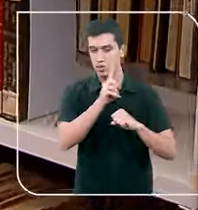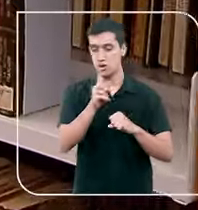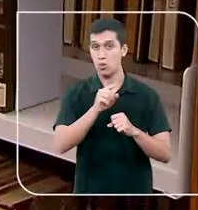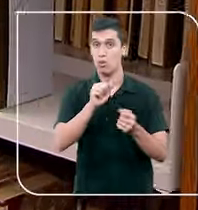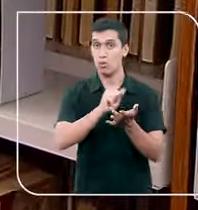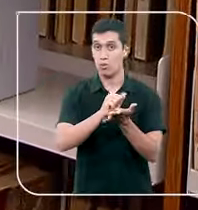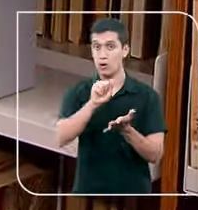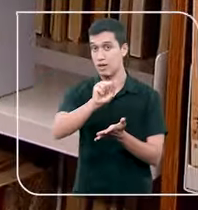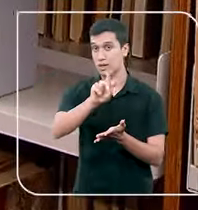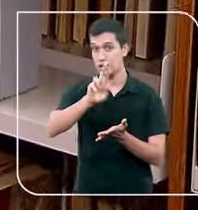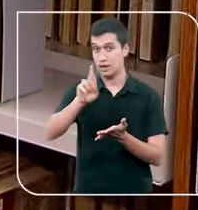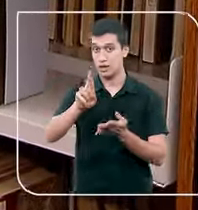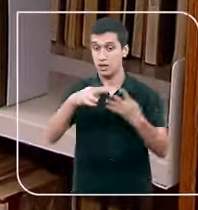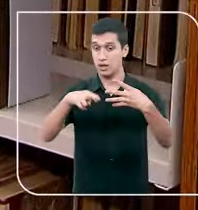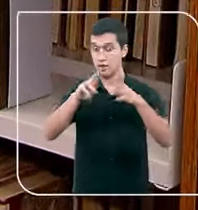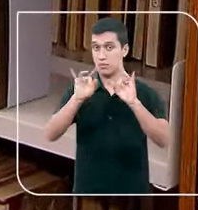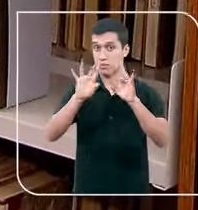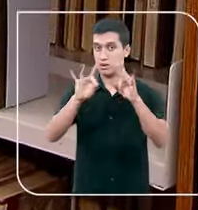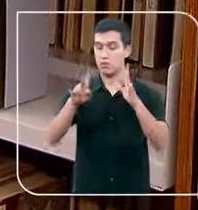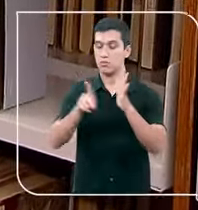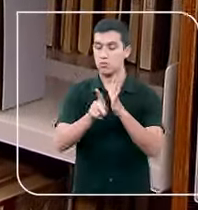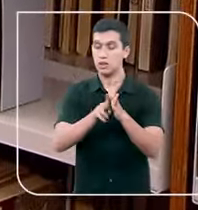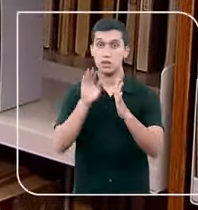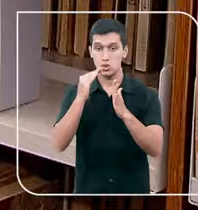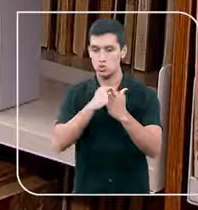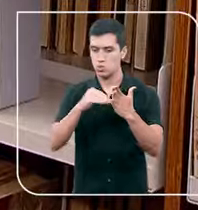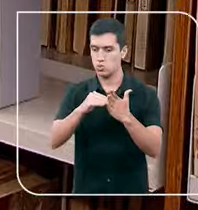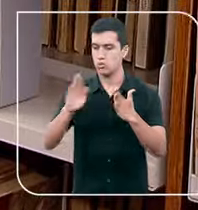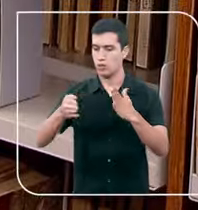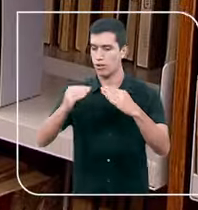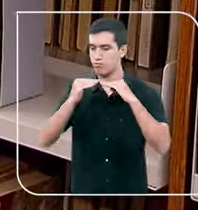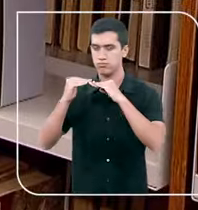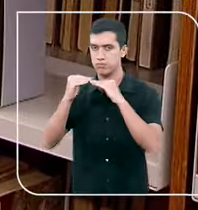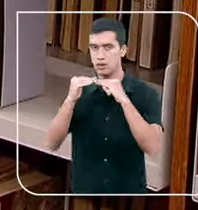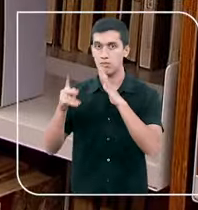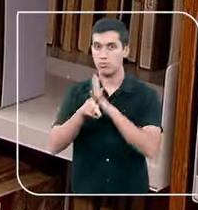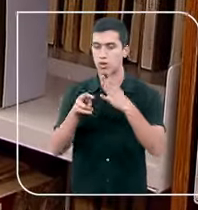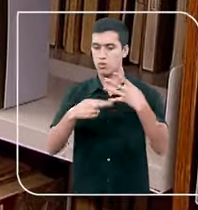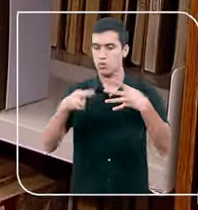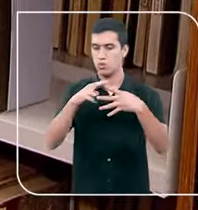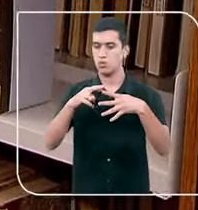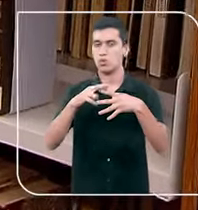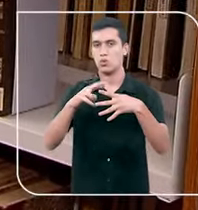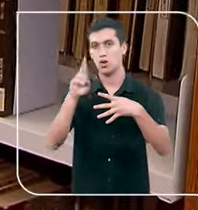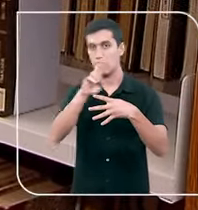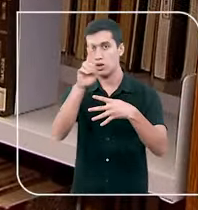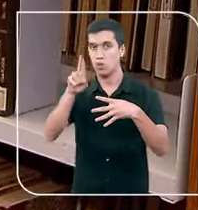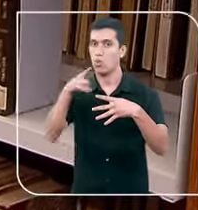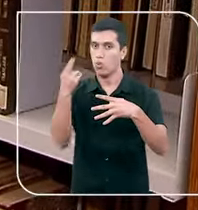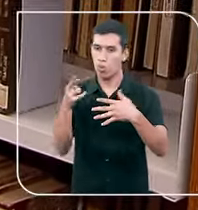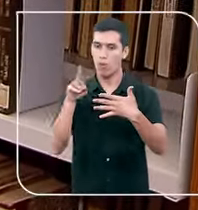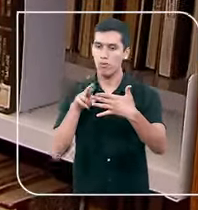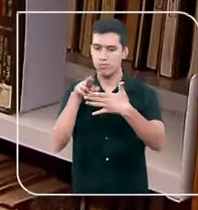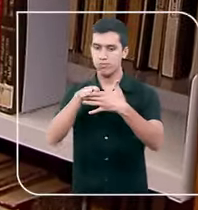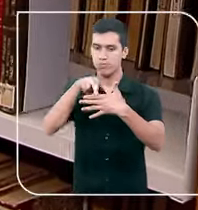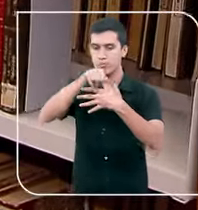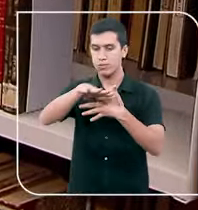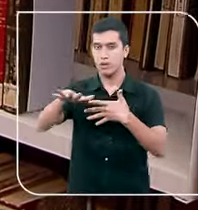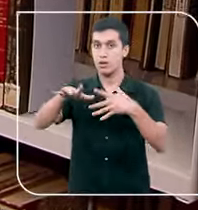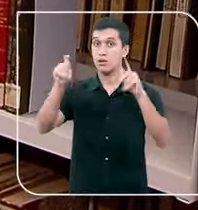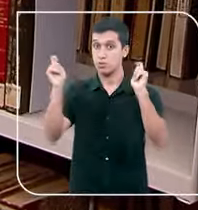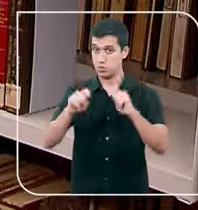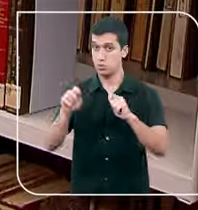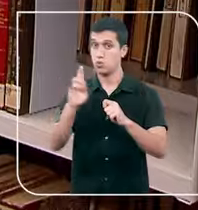em recurso especial sob alegação de entendimento já firmado em recursos repetitivos ou repercussão geral, é